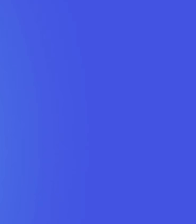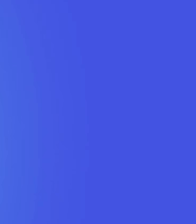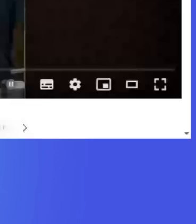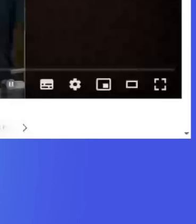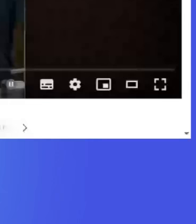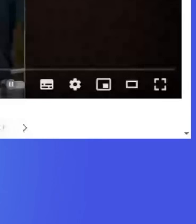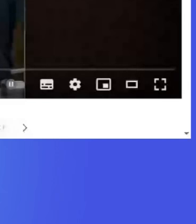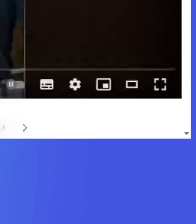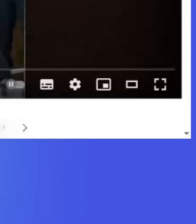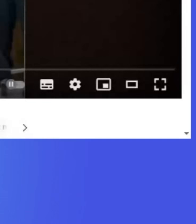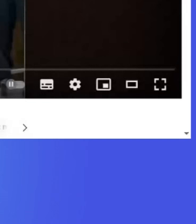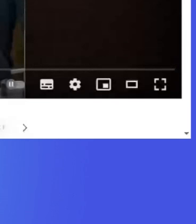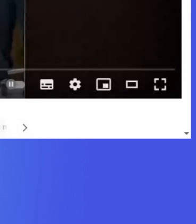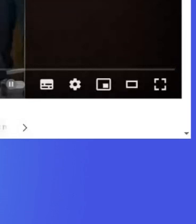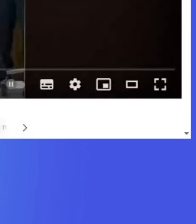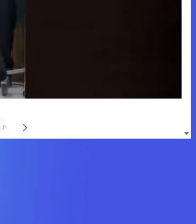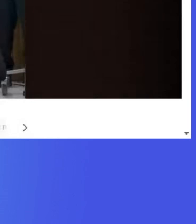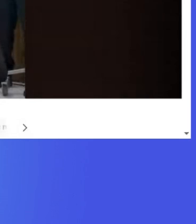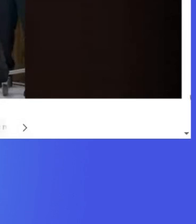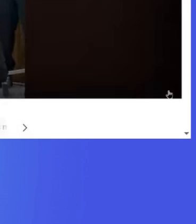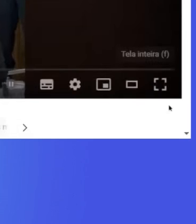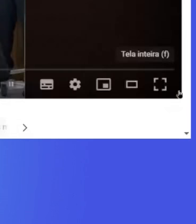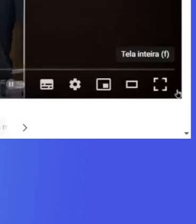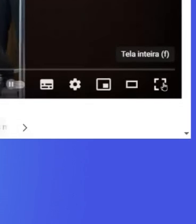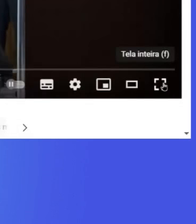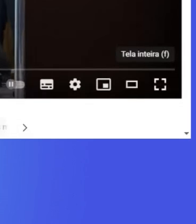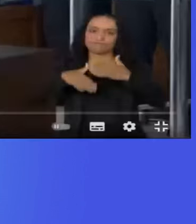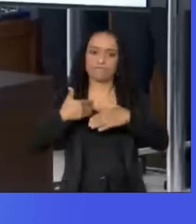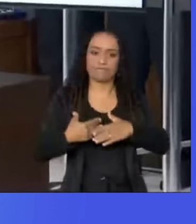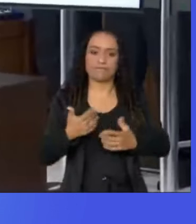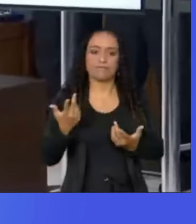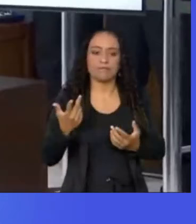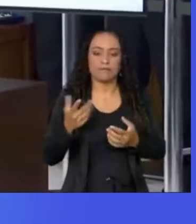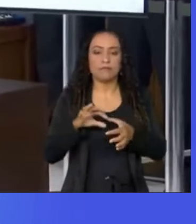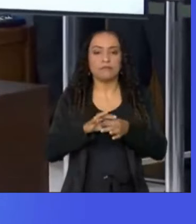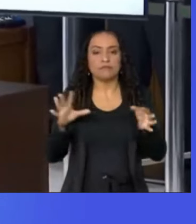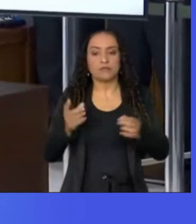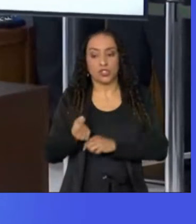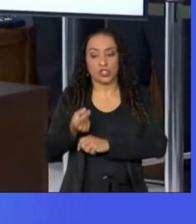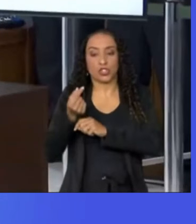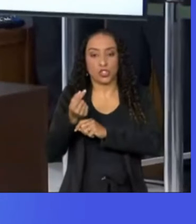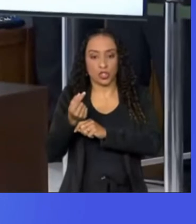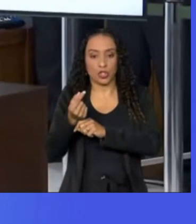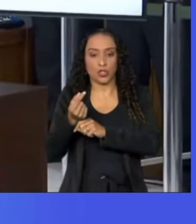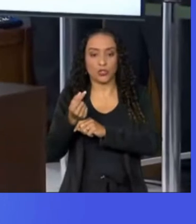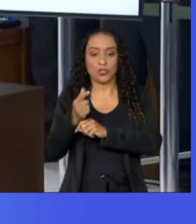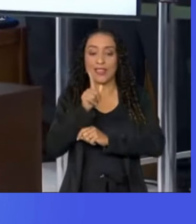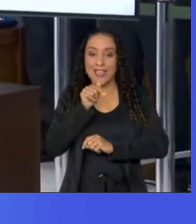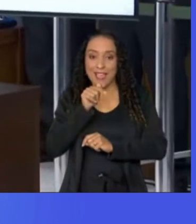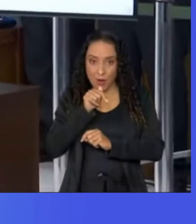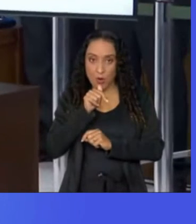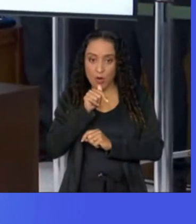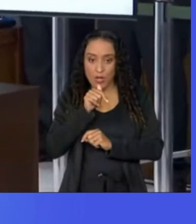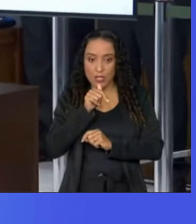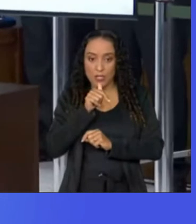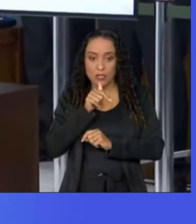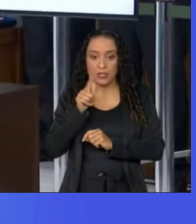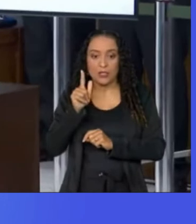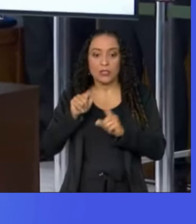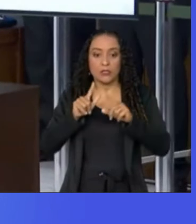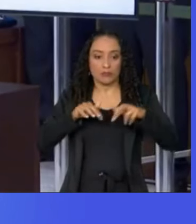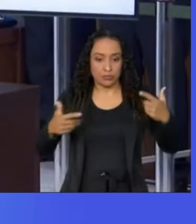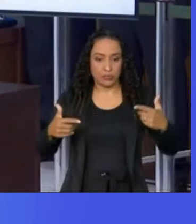e entendermos olha aqui a evolução entre a disponibilidade de recursos de recursos hídricos aqui no nós